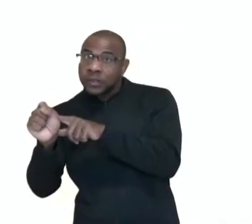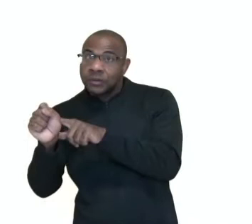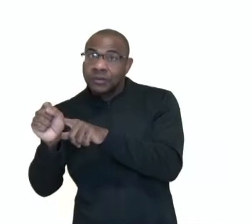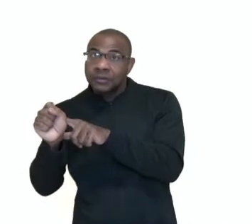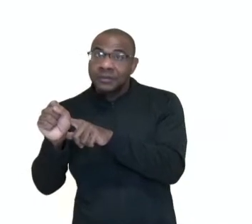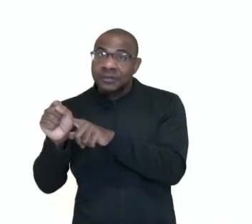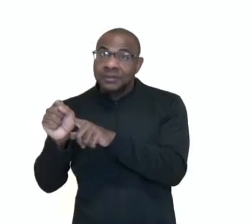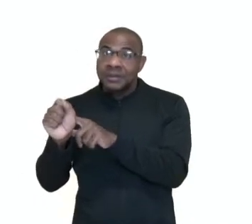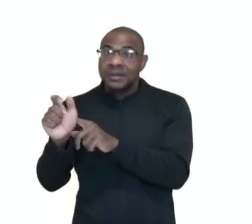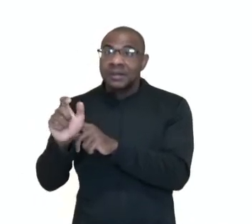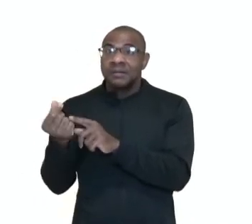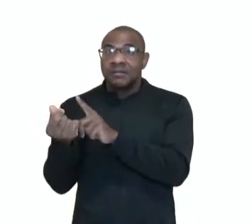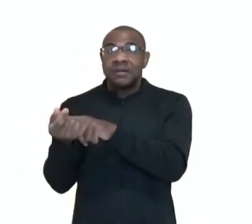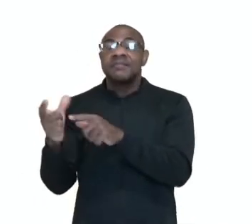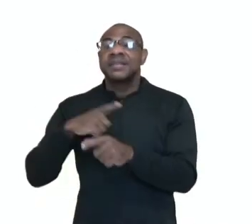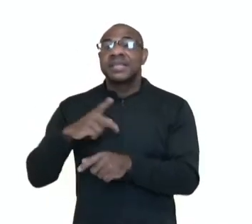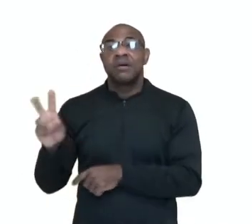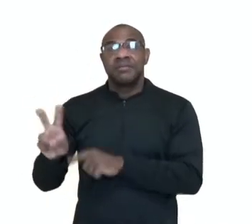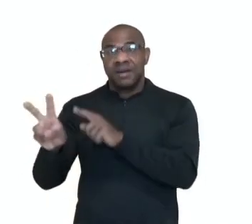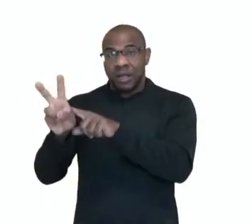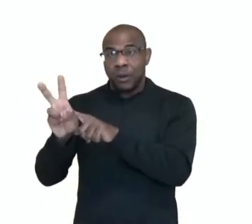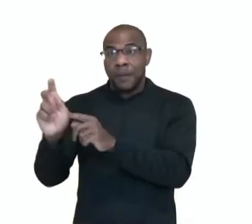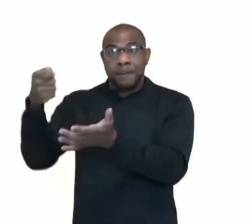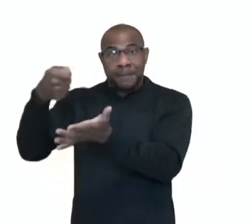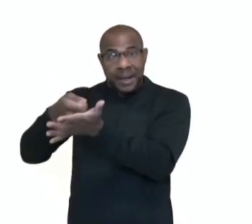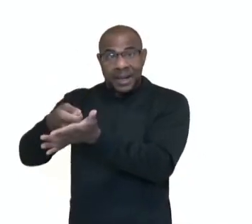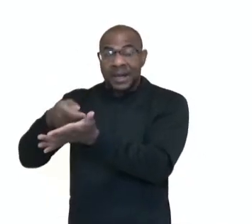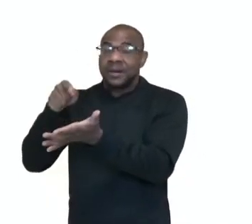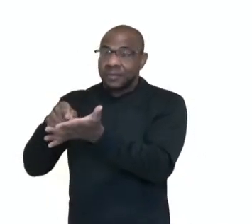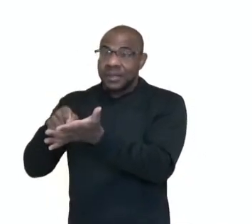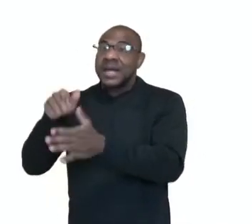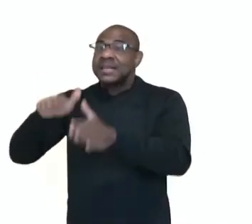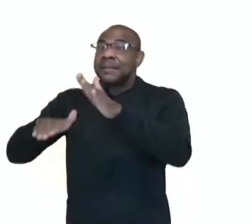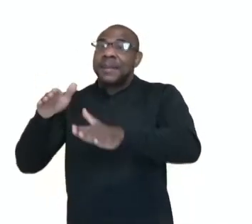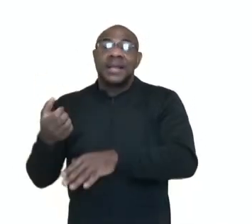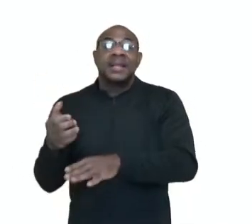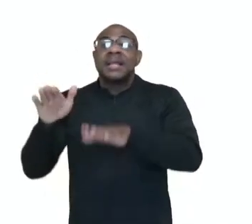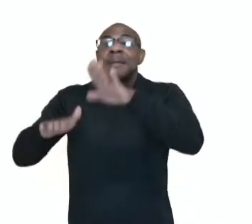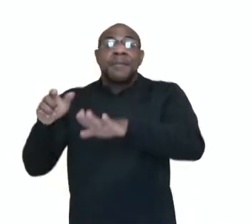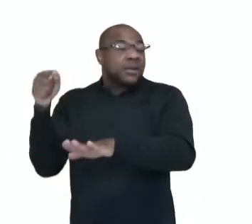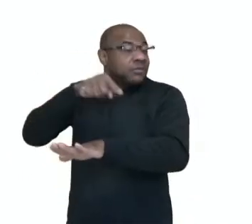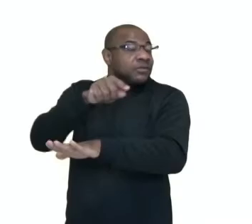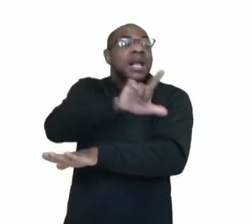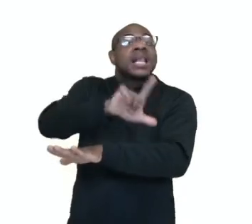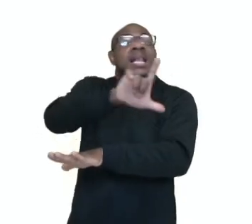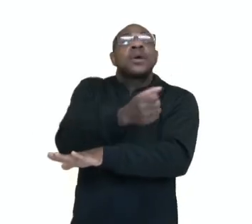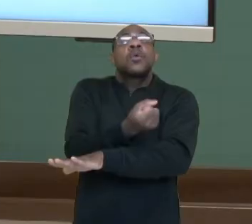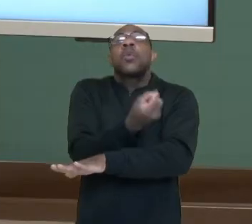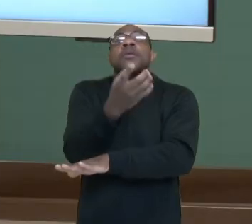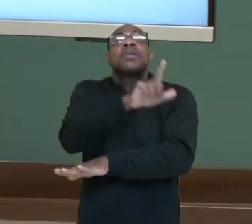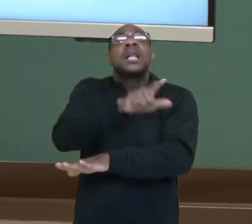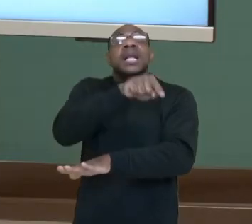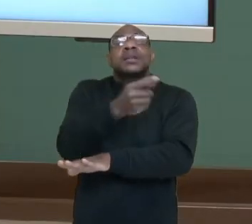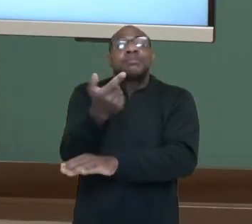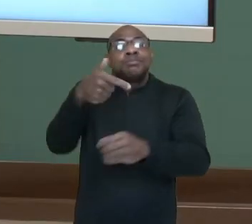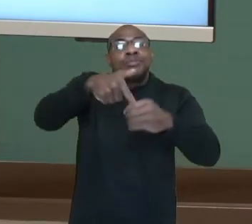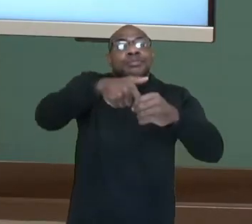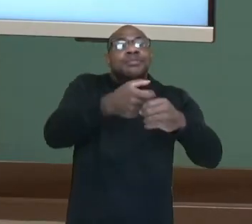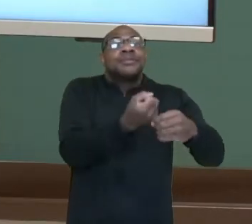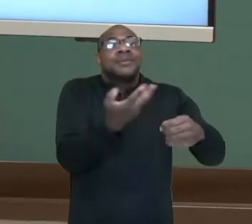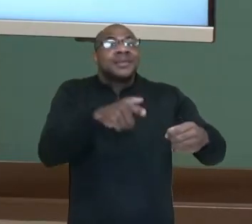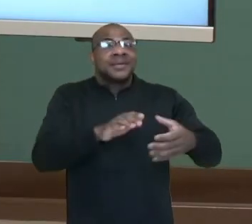eu vou ter um valor pago, P, dependendo da quantidade de litros que eu for colocar. Estabelecendo aqui